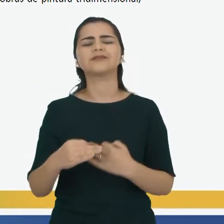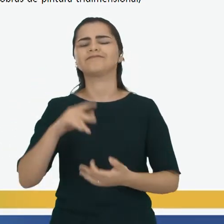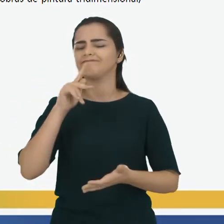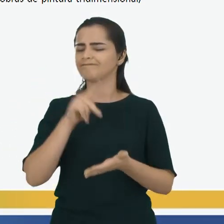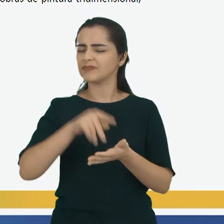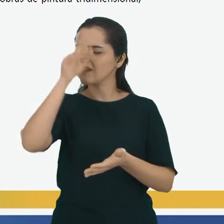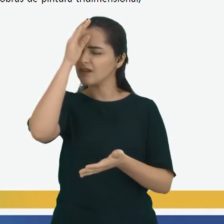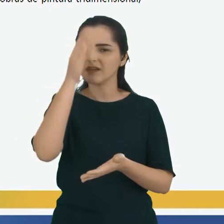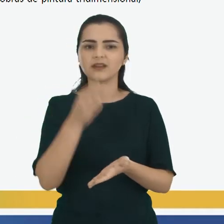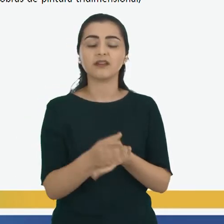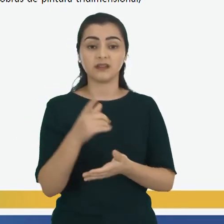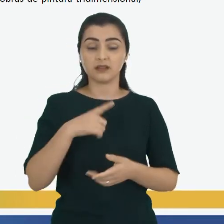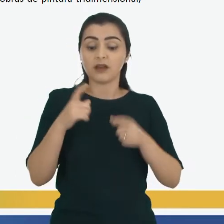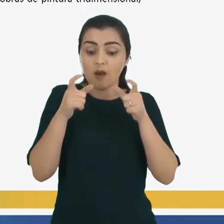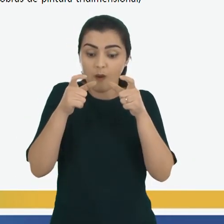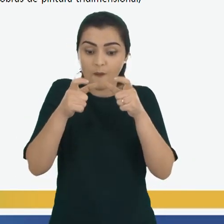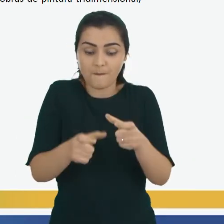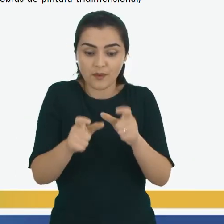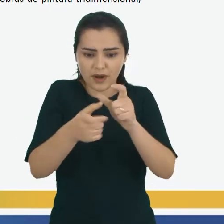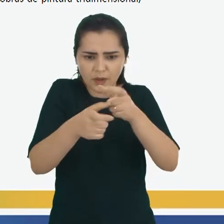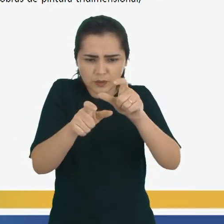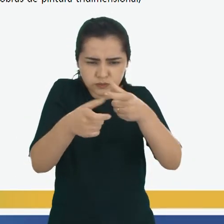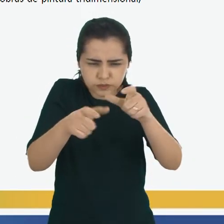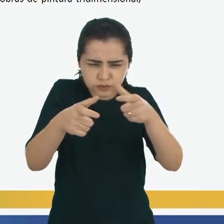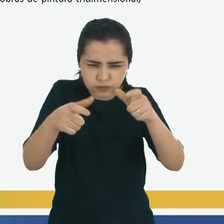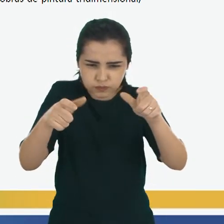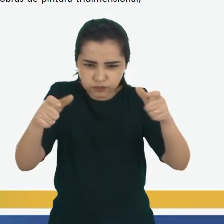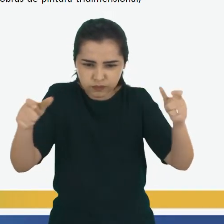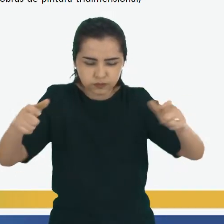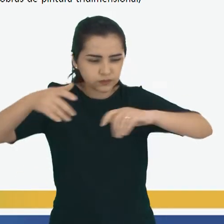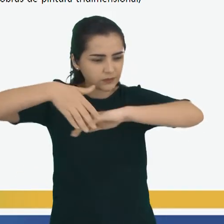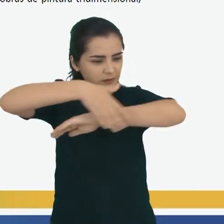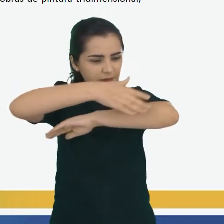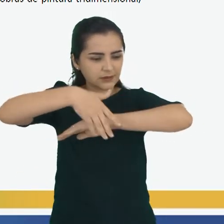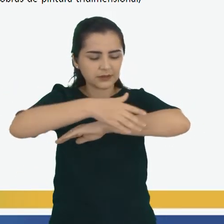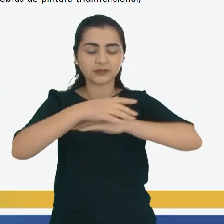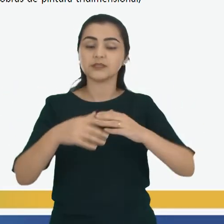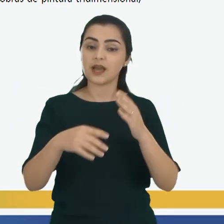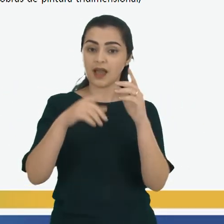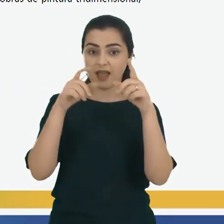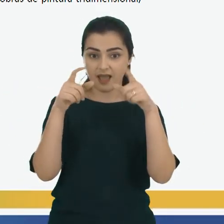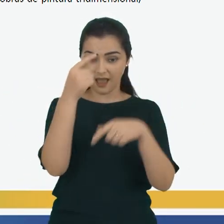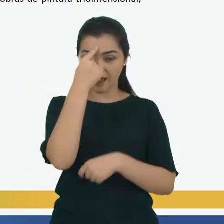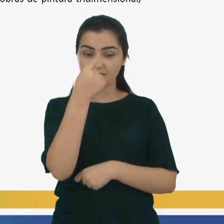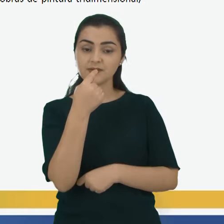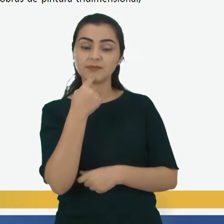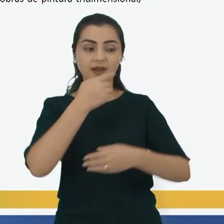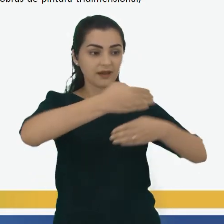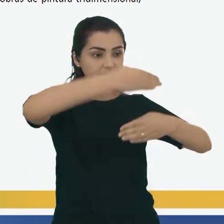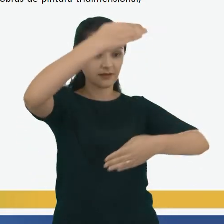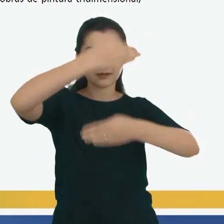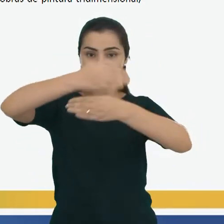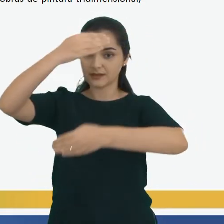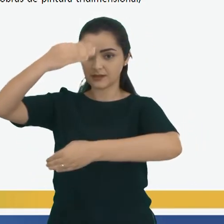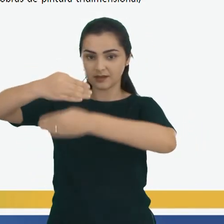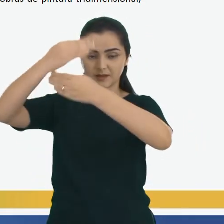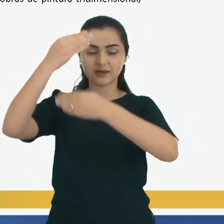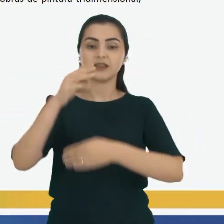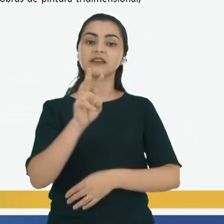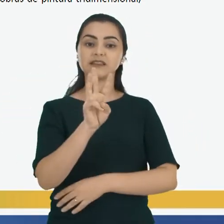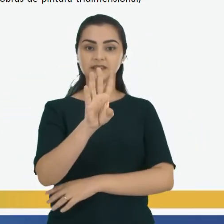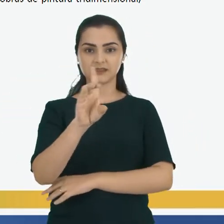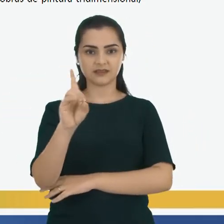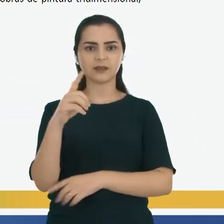jurar que realmente tem um buraco no meio da rua, que as imagens estão saindo da parede, que ganham esse